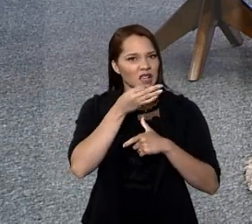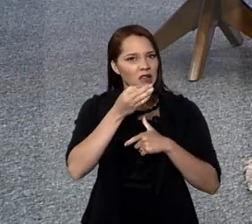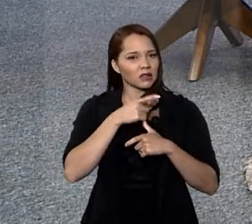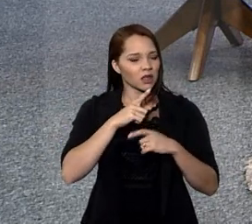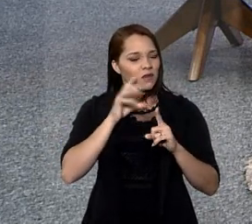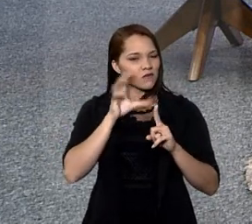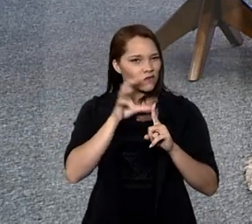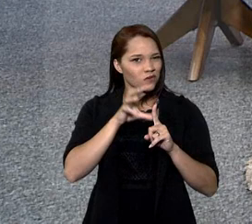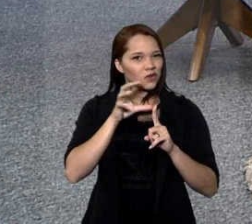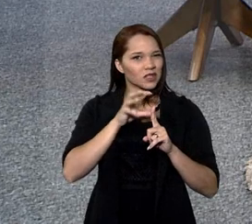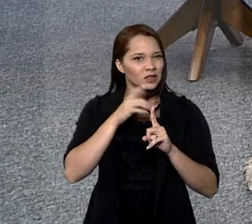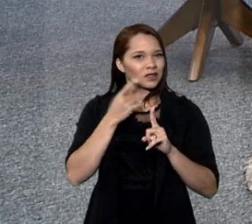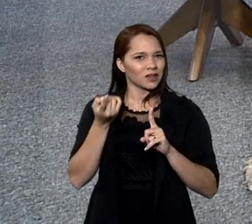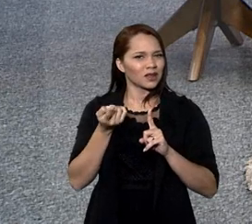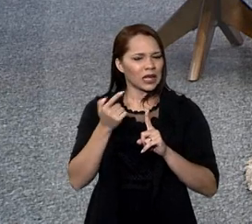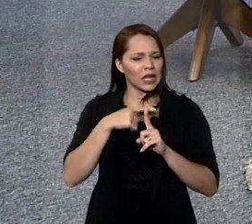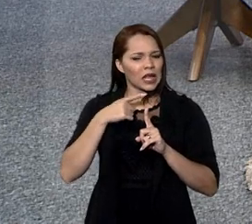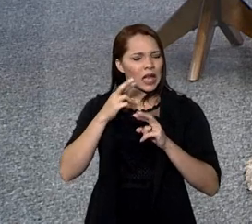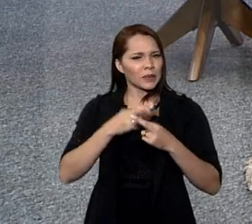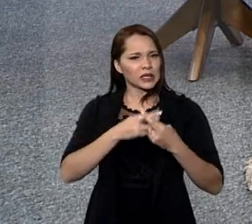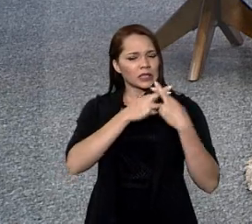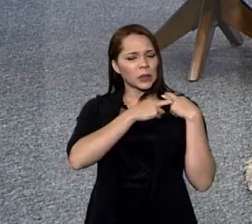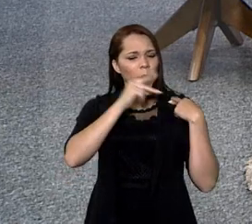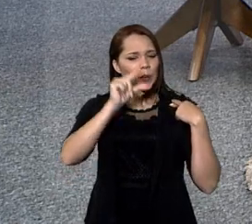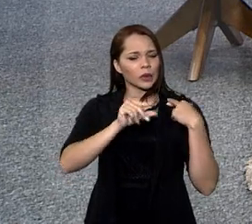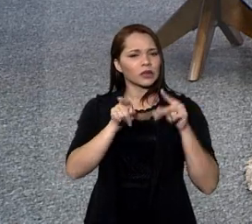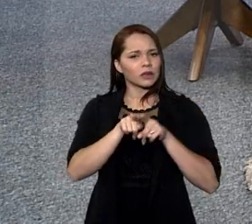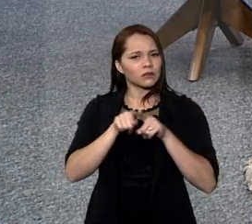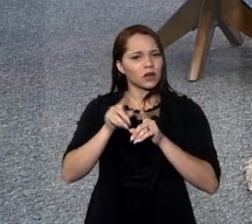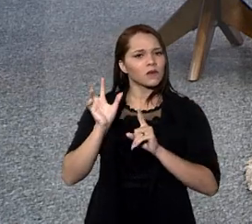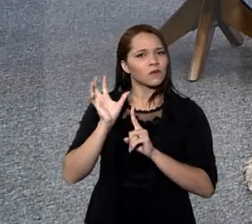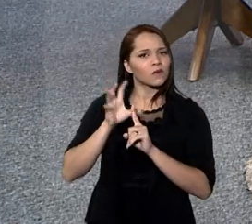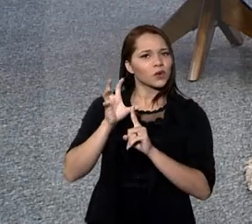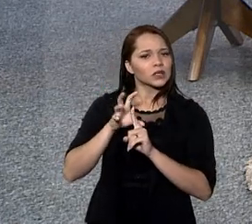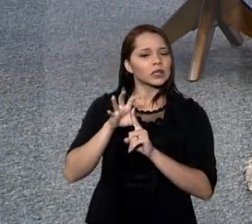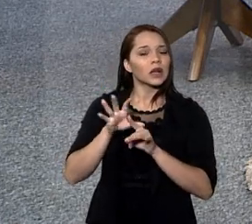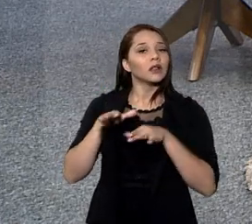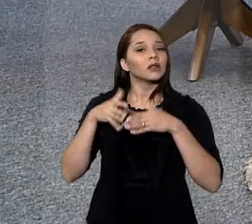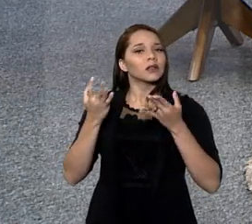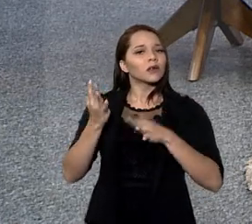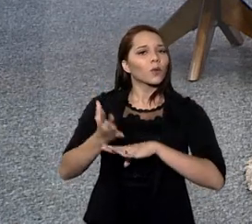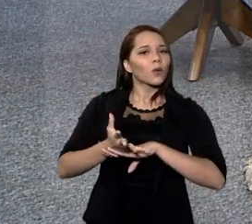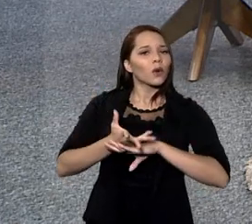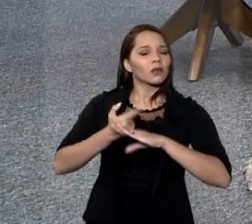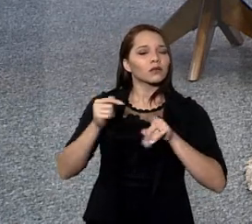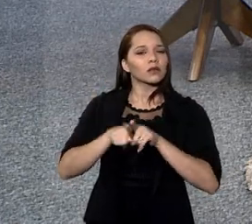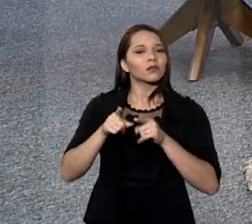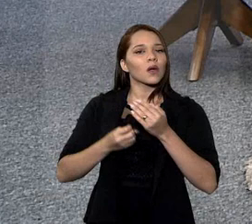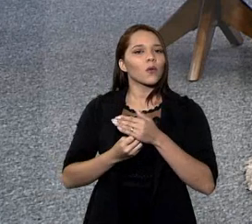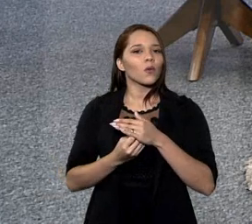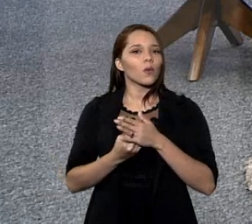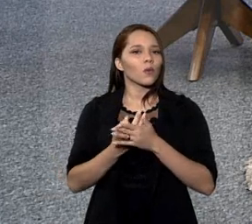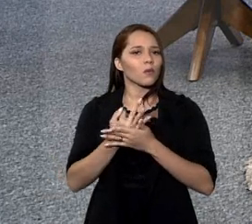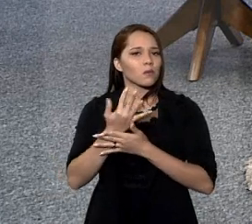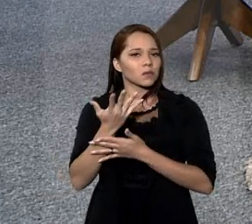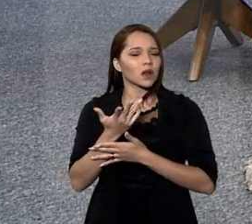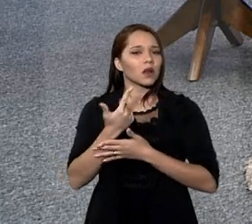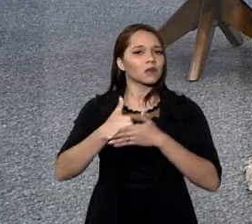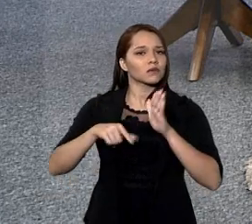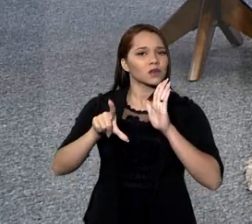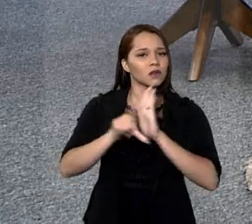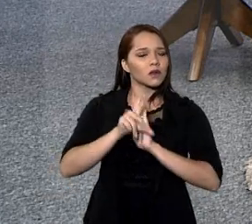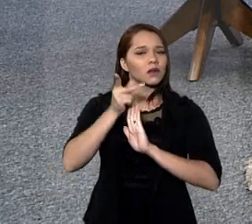isso tem um impacto essa baixa representatividade ela também impacta a tanto a qualidade como a quantidade